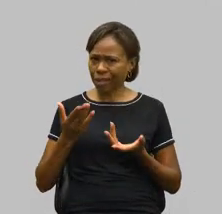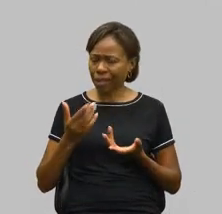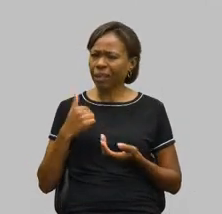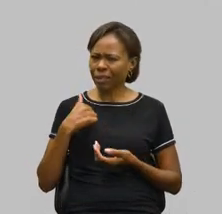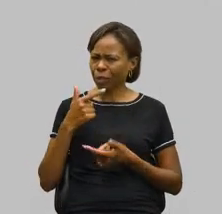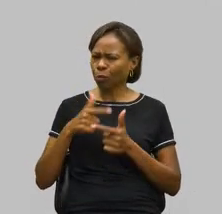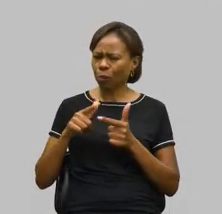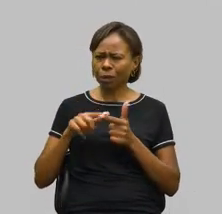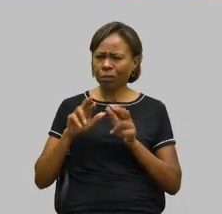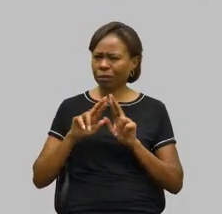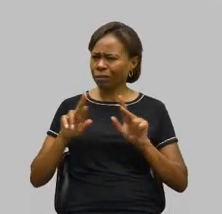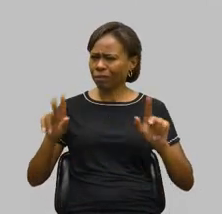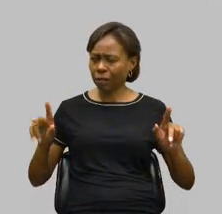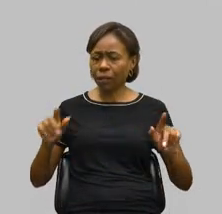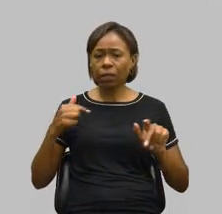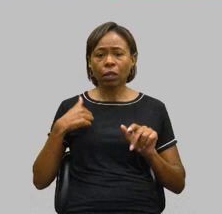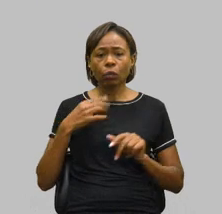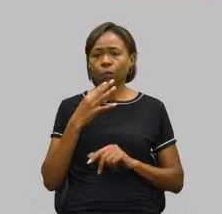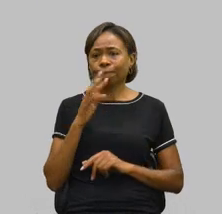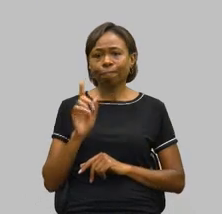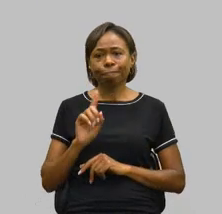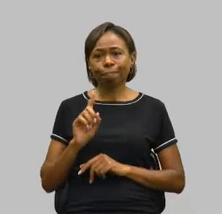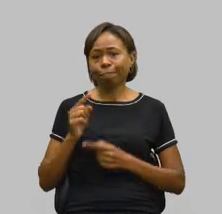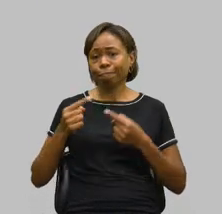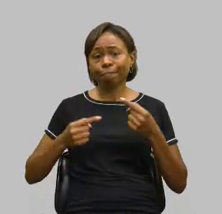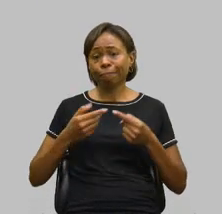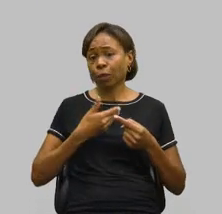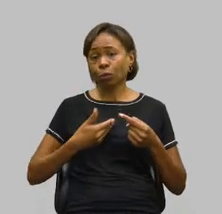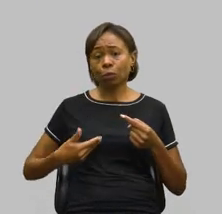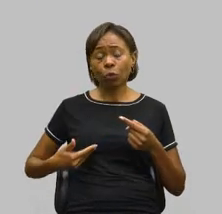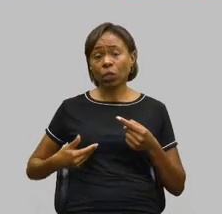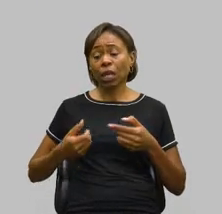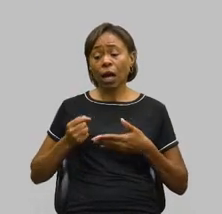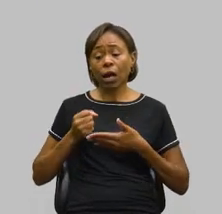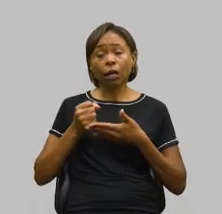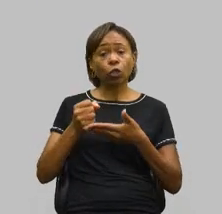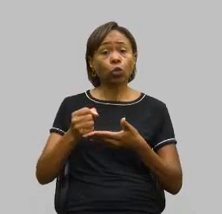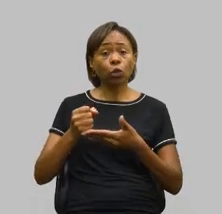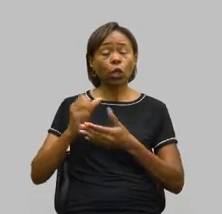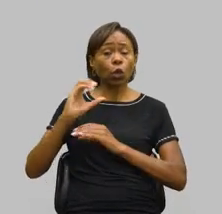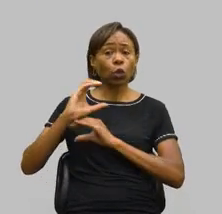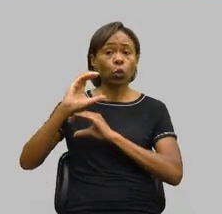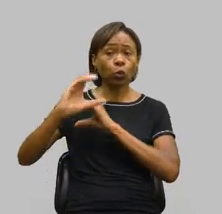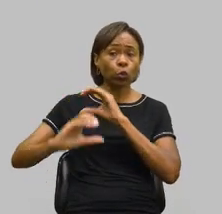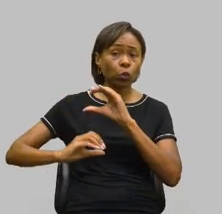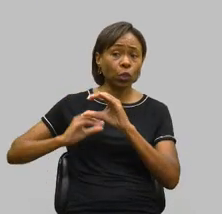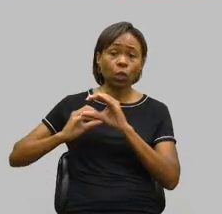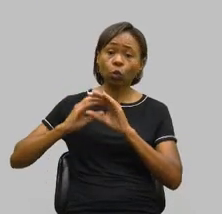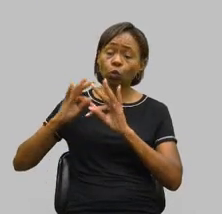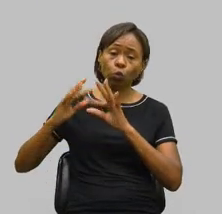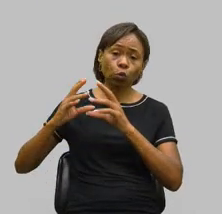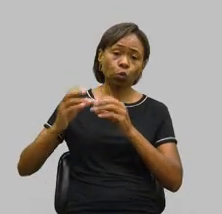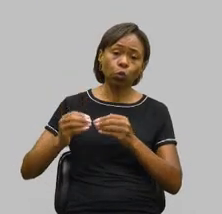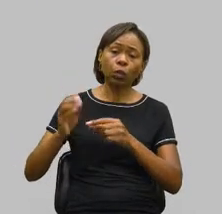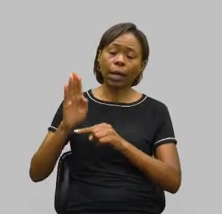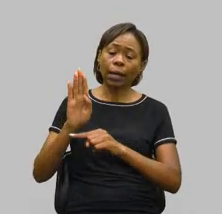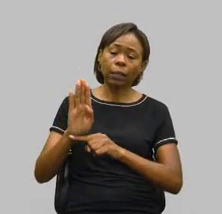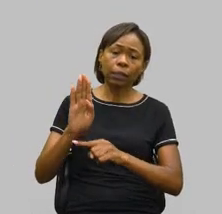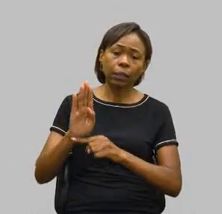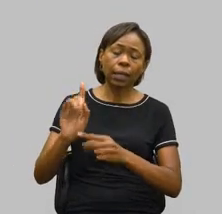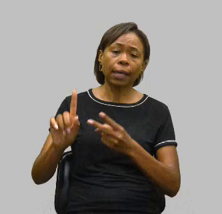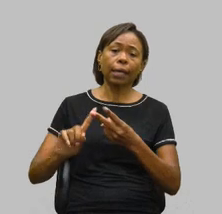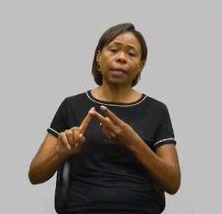nenhuma política pública que eu conheço que ela que ela cumpra todo o ciclo que é na assistência que é na no na no tratamento e no